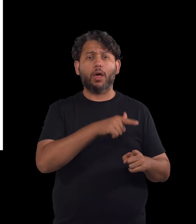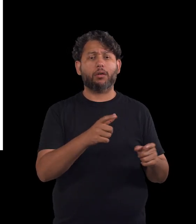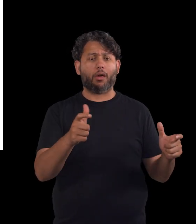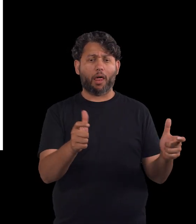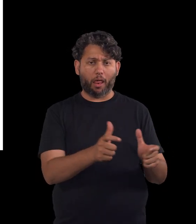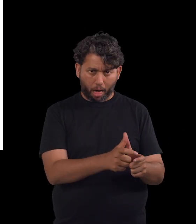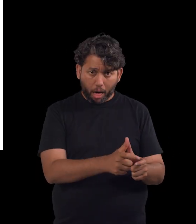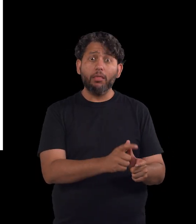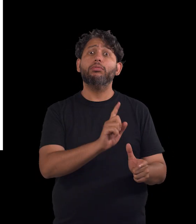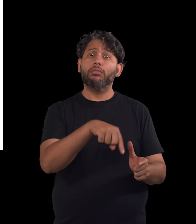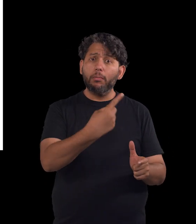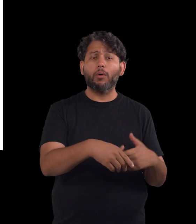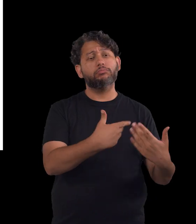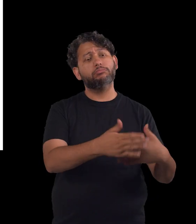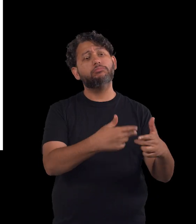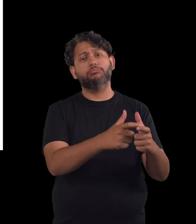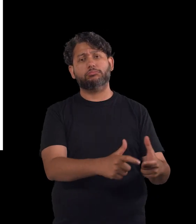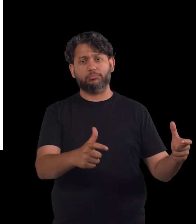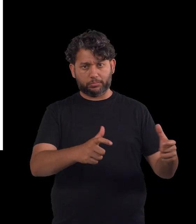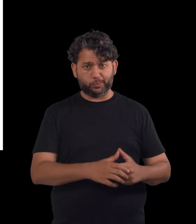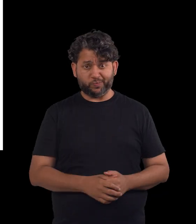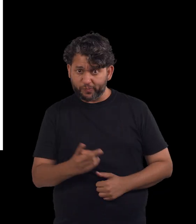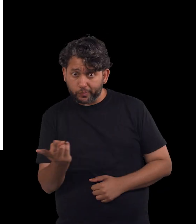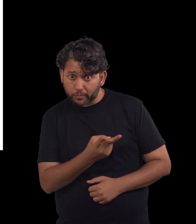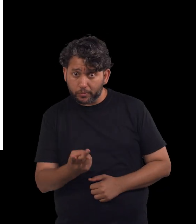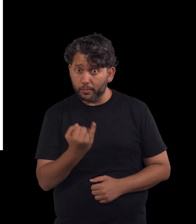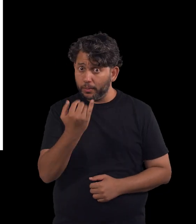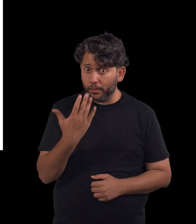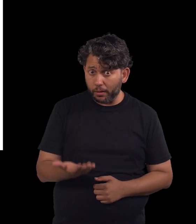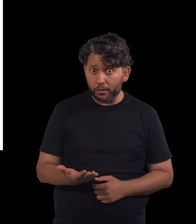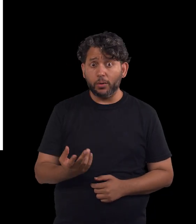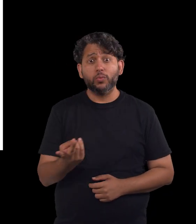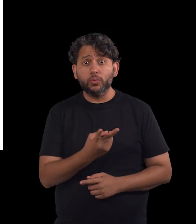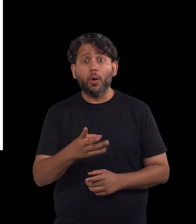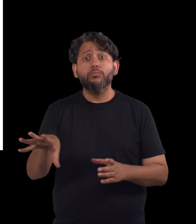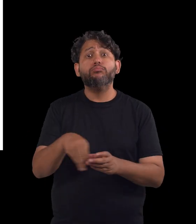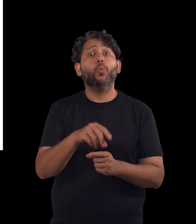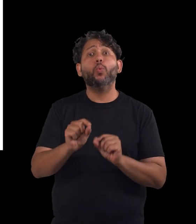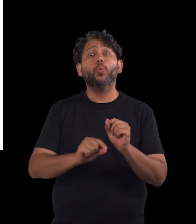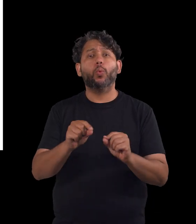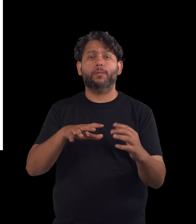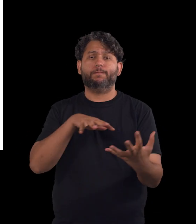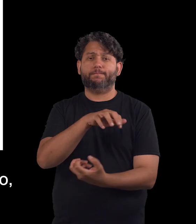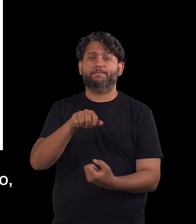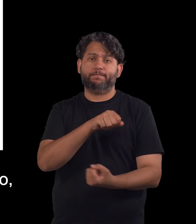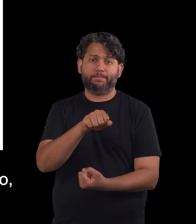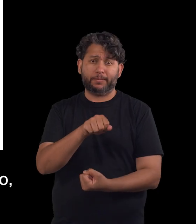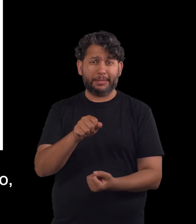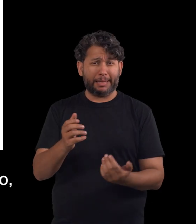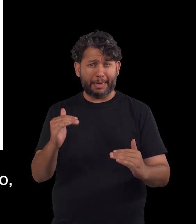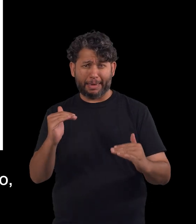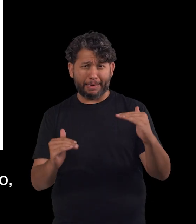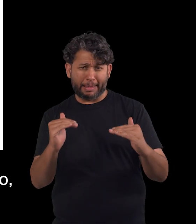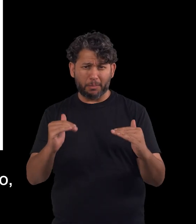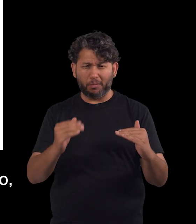renovação. As duas estratégias são necessárias e se complementam no caminho da sustentabilidade. Quando esse